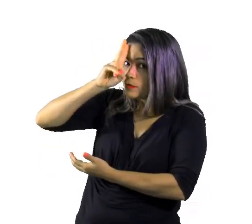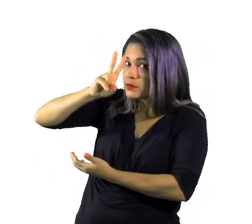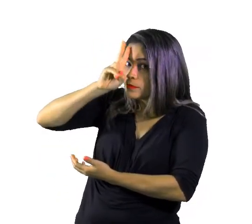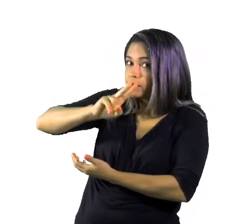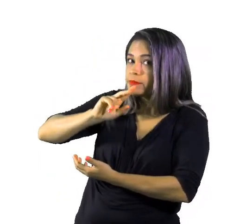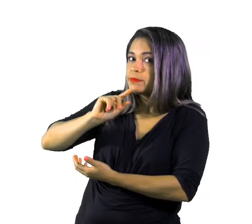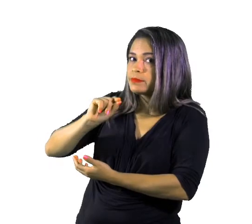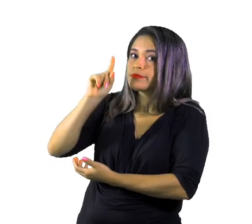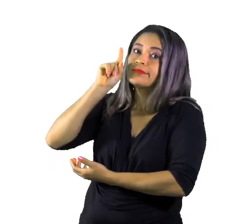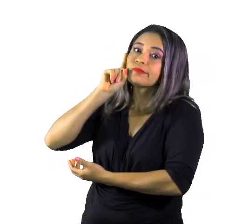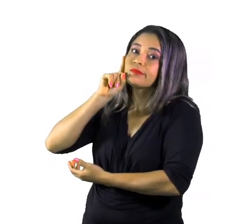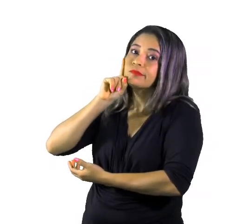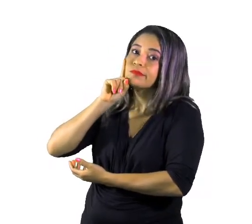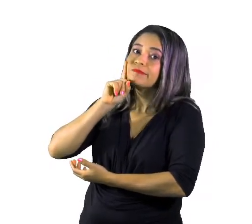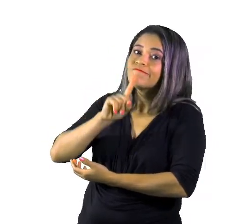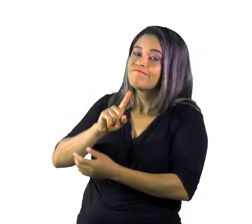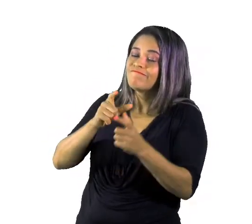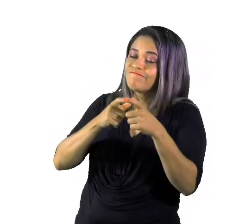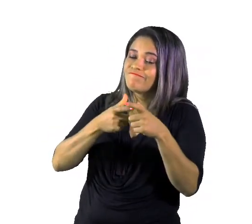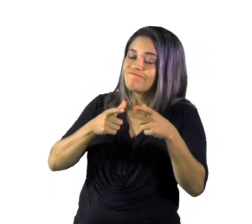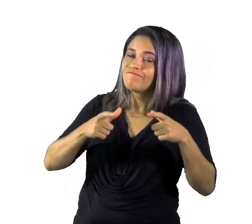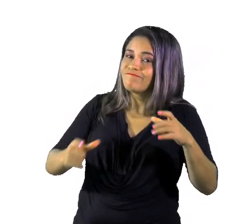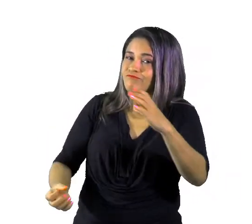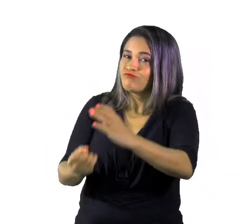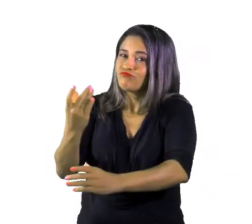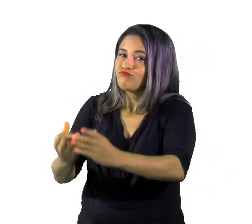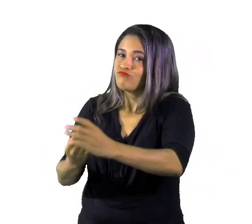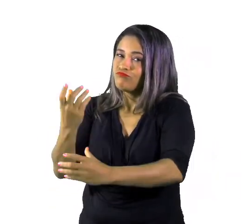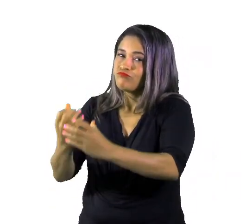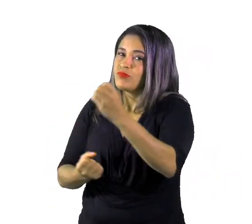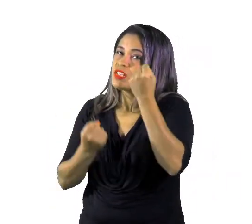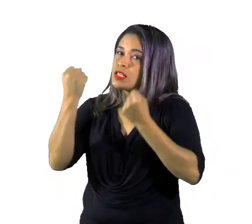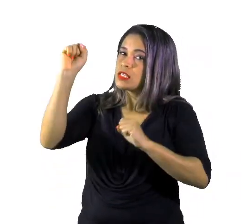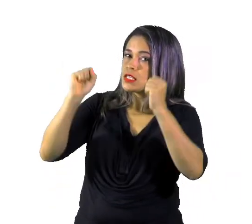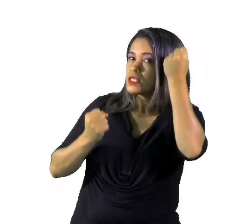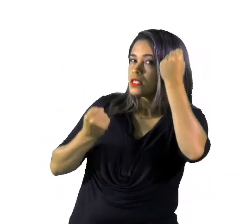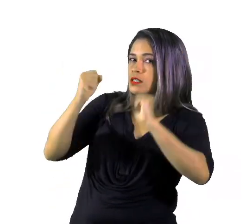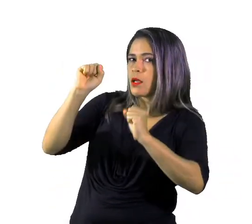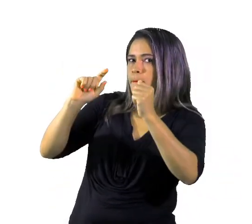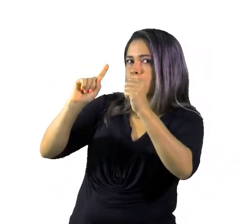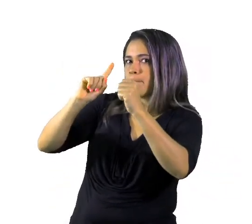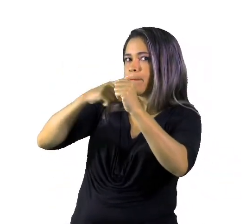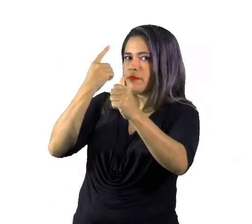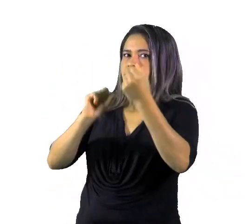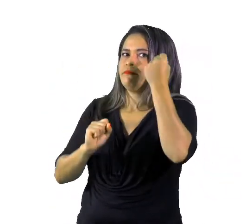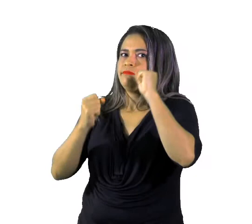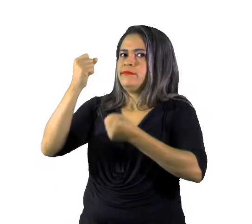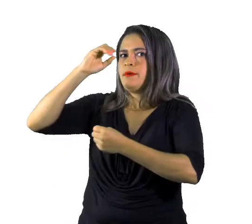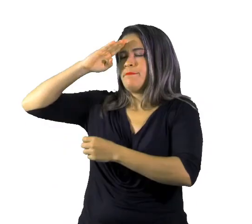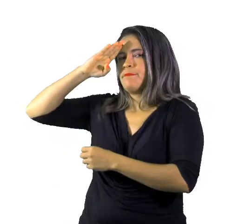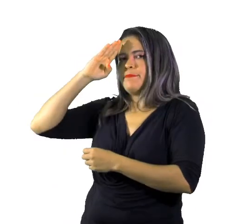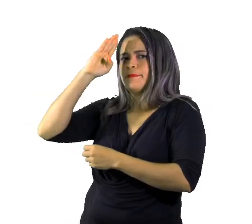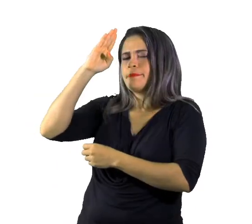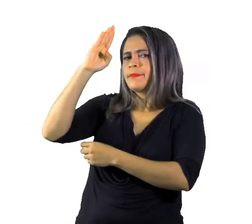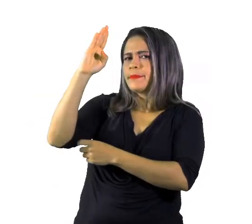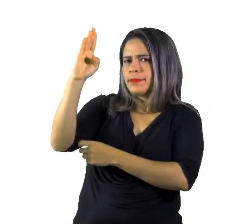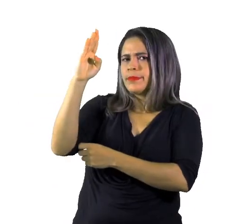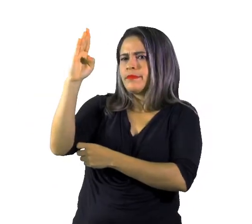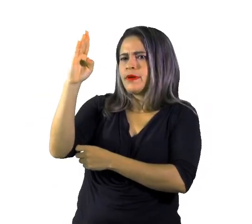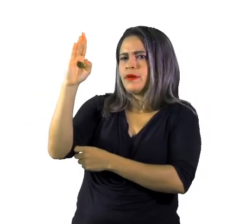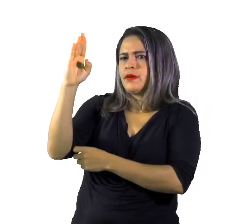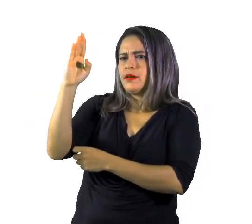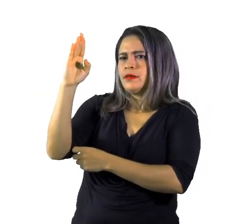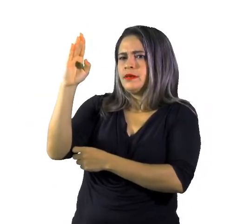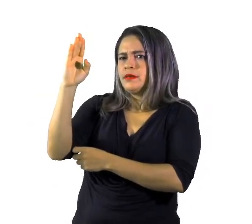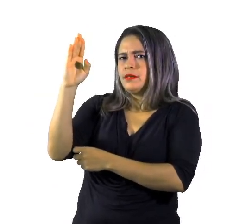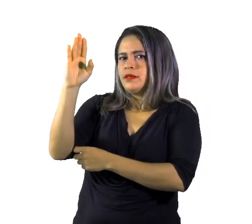os Estados Unidos têm uma grande produção industrial. Então, as primeiras indústrias, as principais indústrias, elas ficam